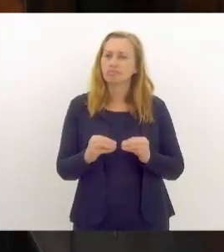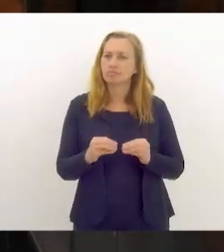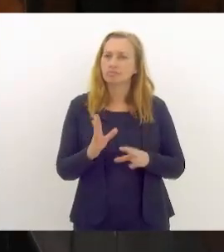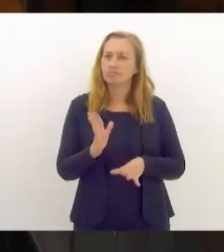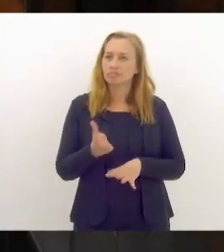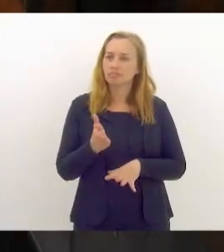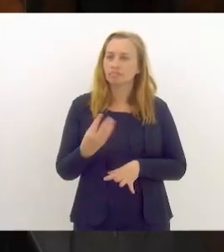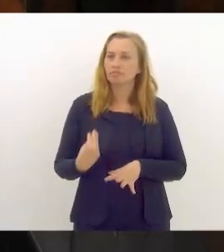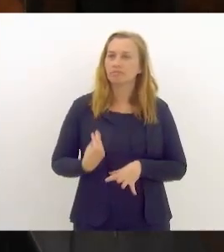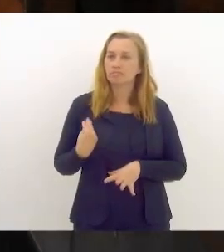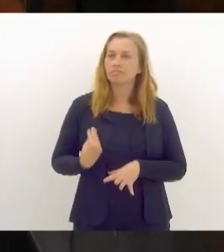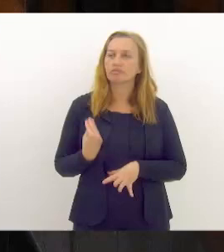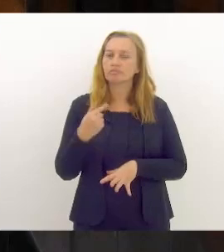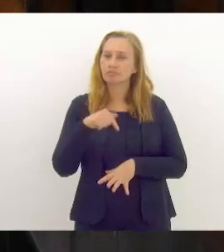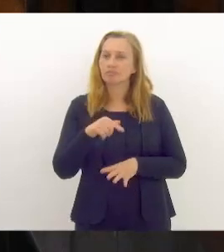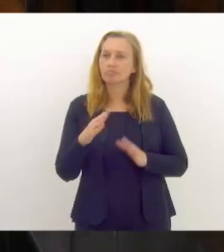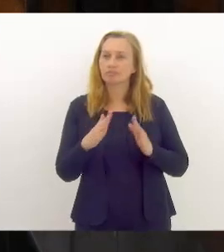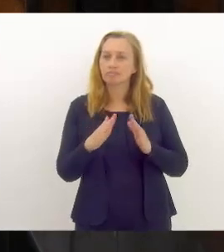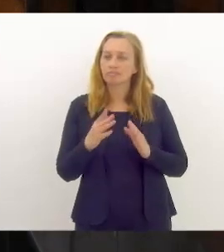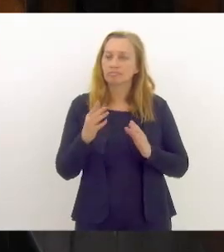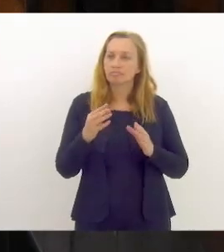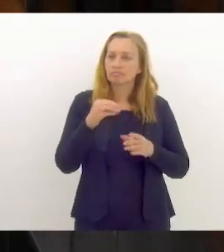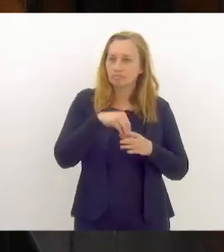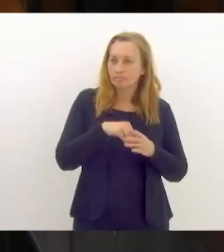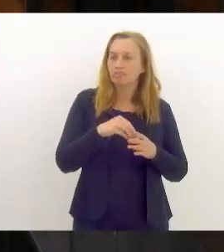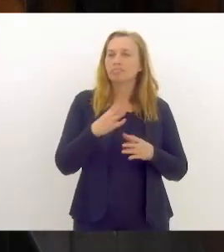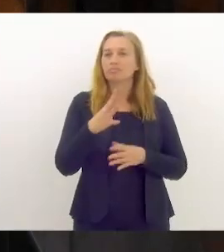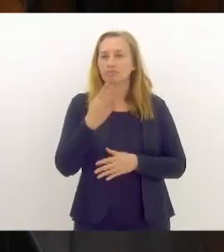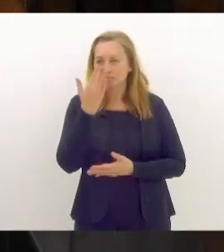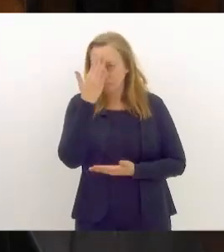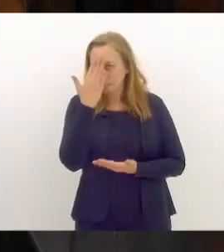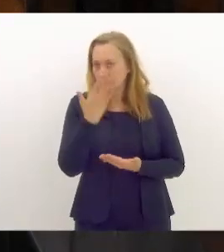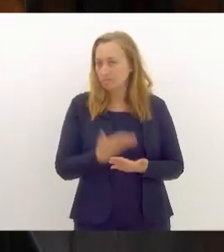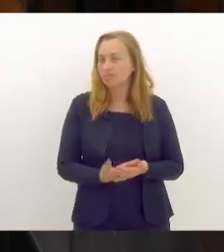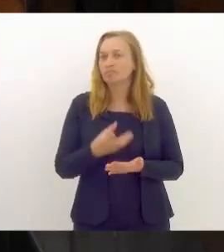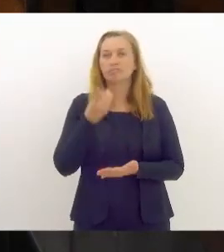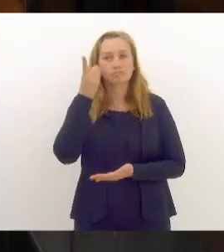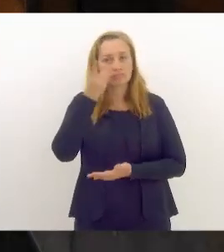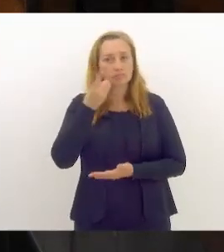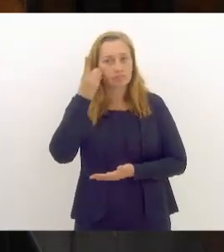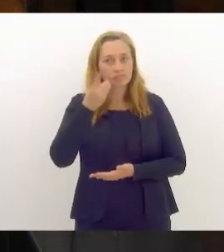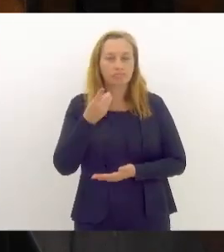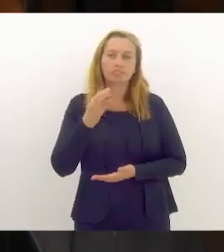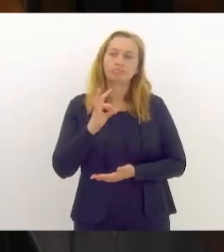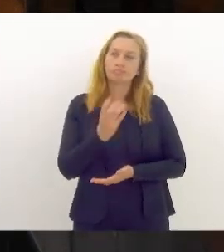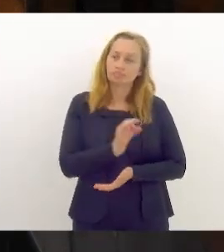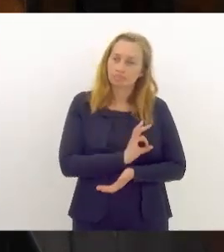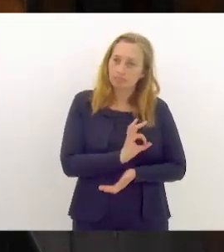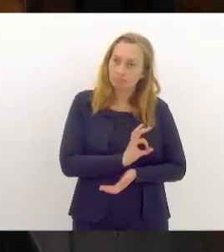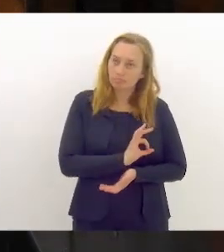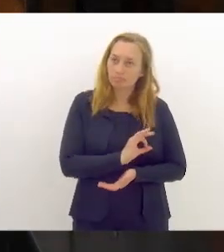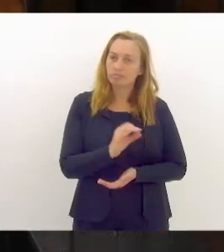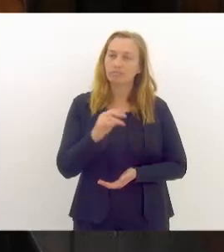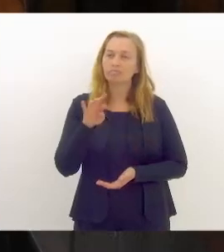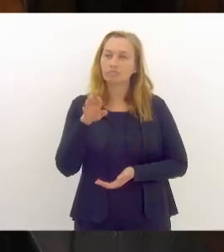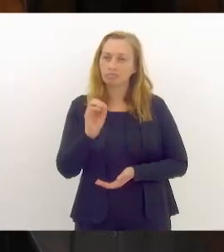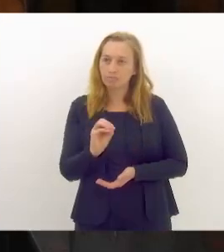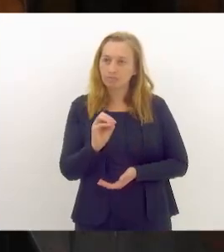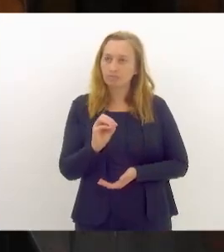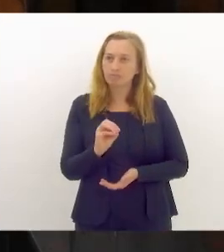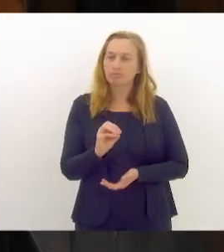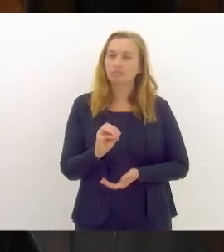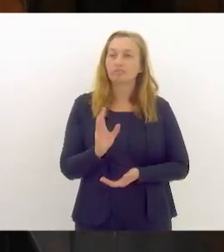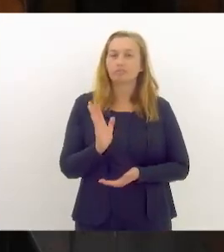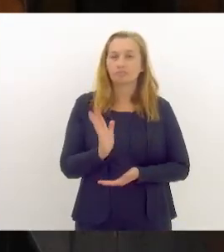passou aqui dentro e confia em deputados como a Marta Rocha e o Bruno da Lari